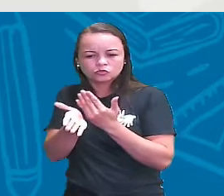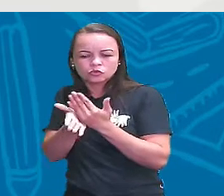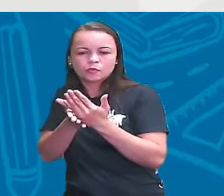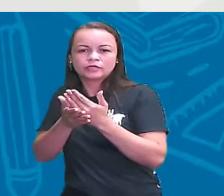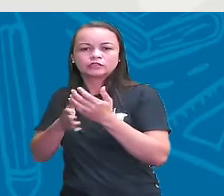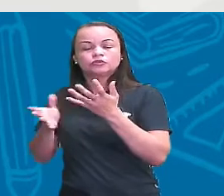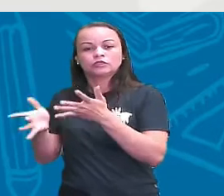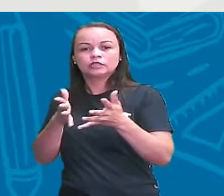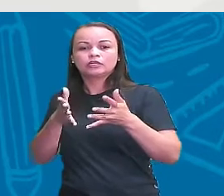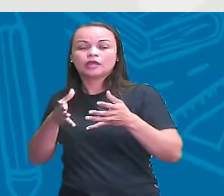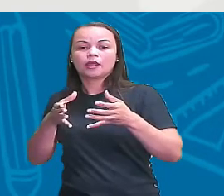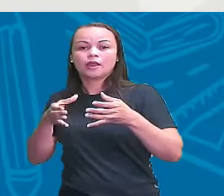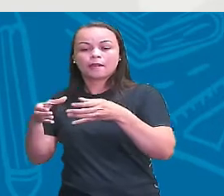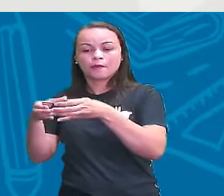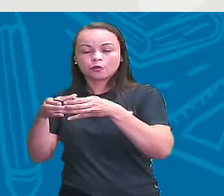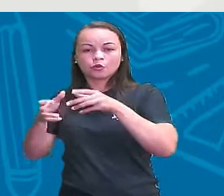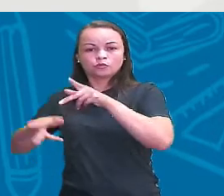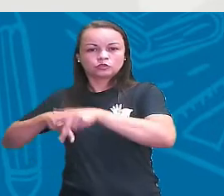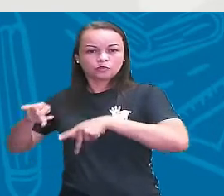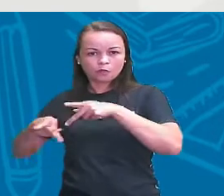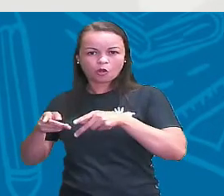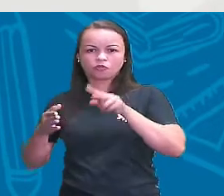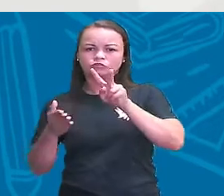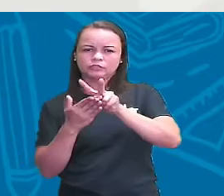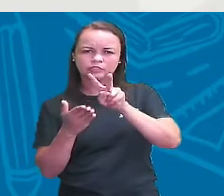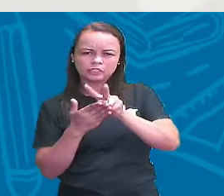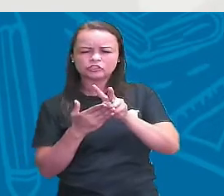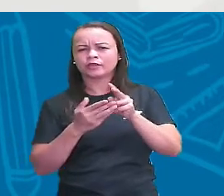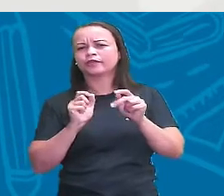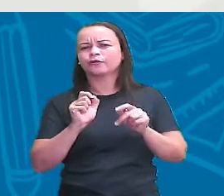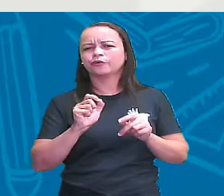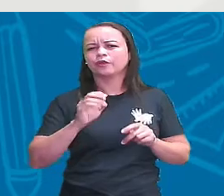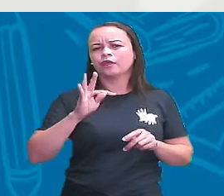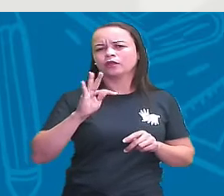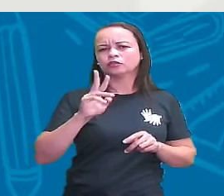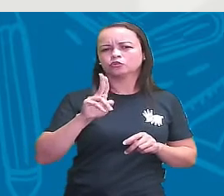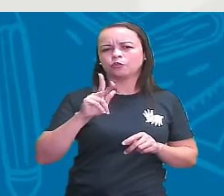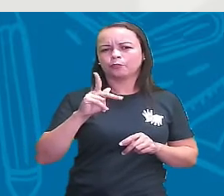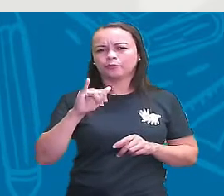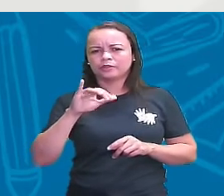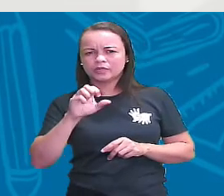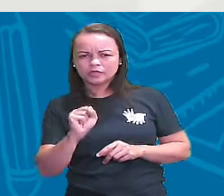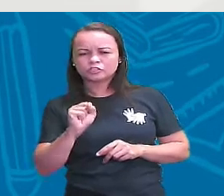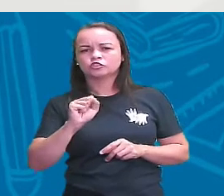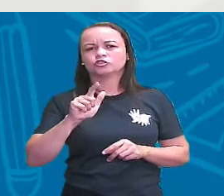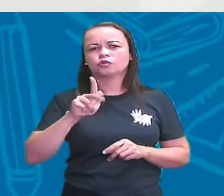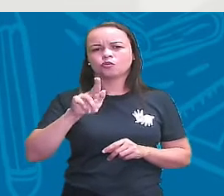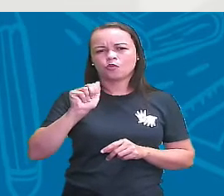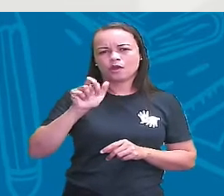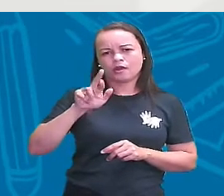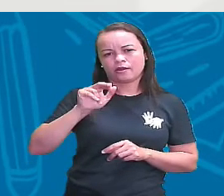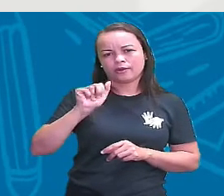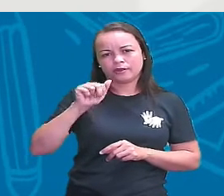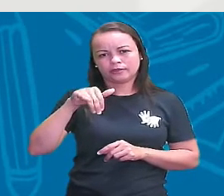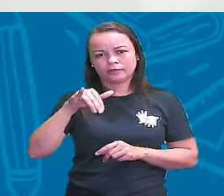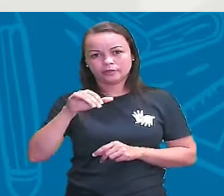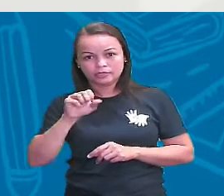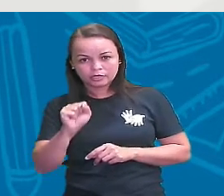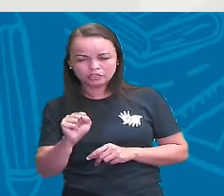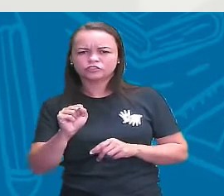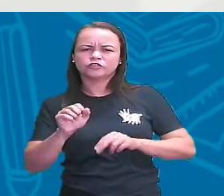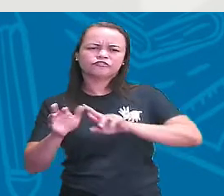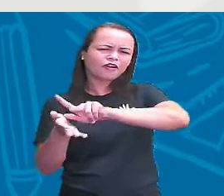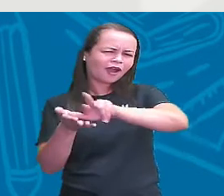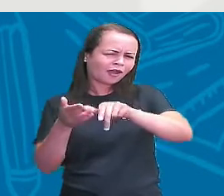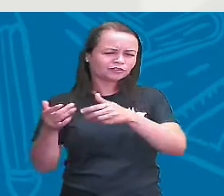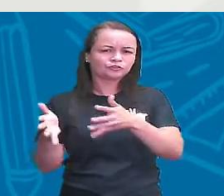de indígenas, né? Os povos originários que eram os tupis, né? Os guaranis, enfim. Todos os aldeamentos que tinha aqui,